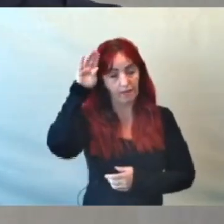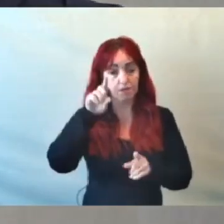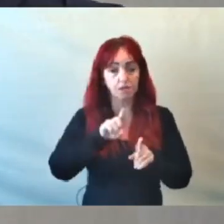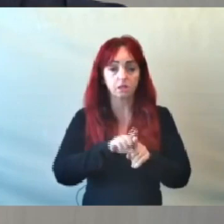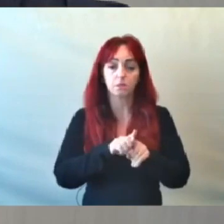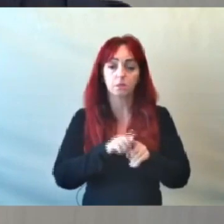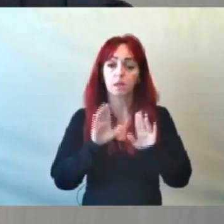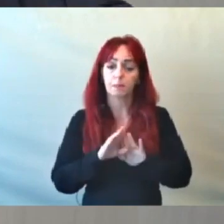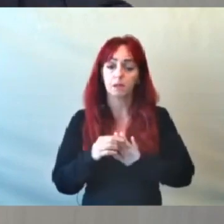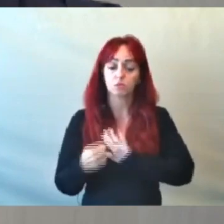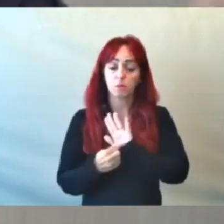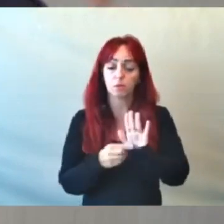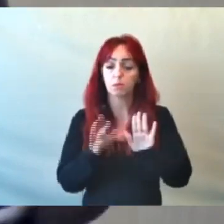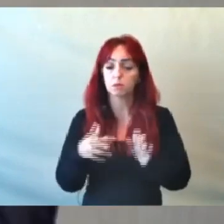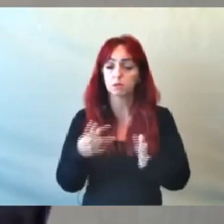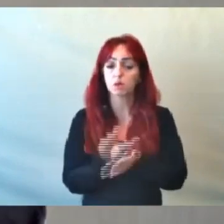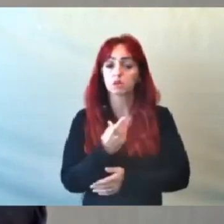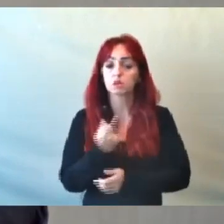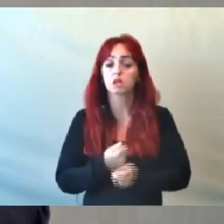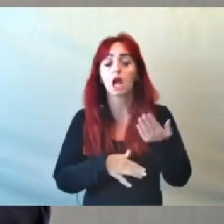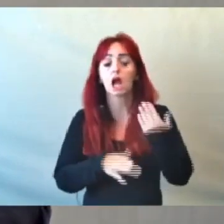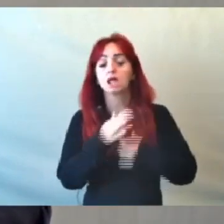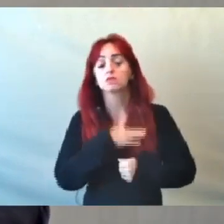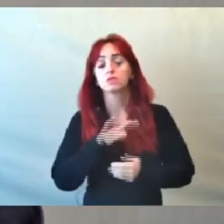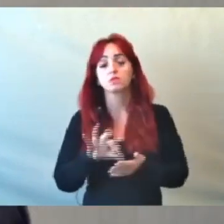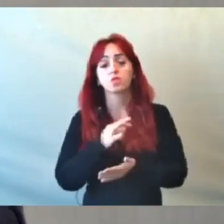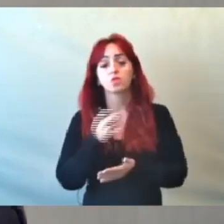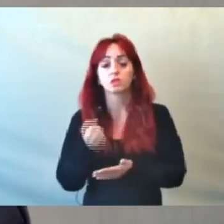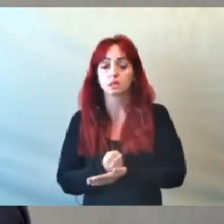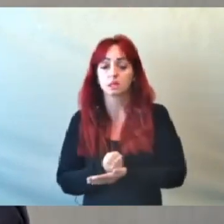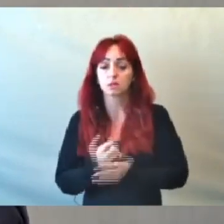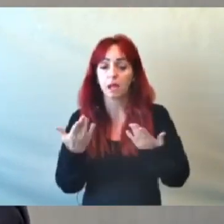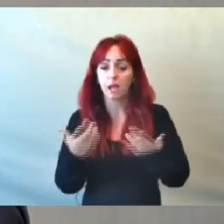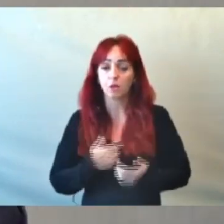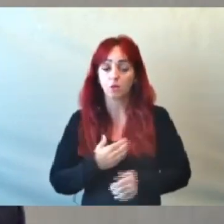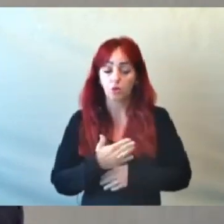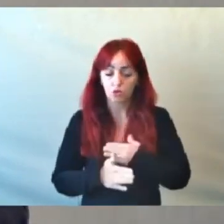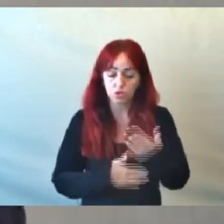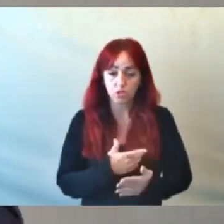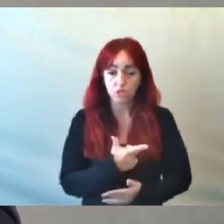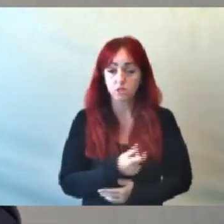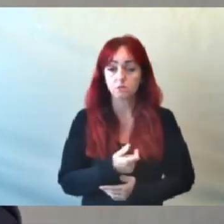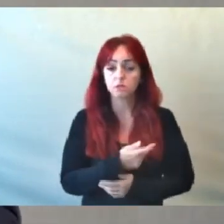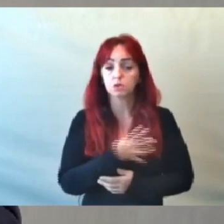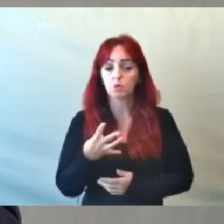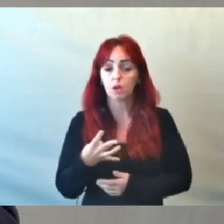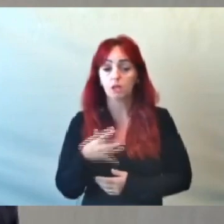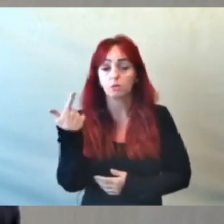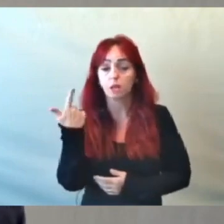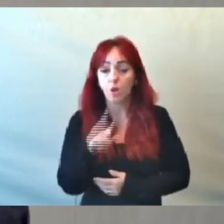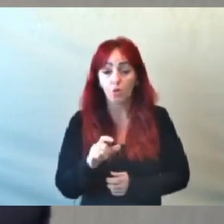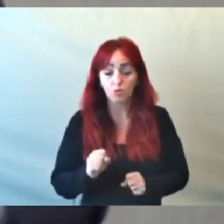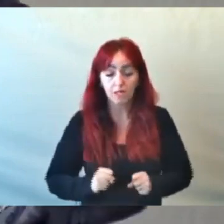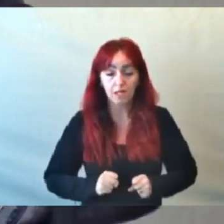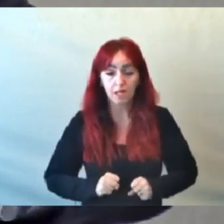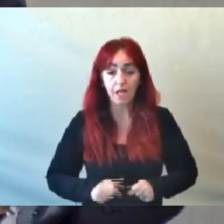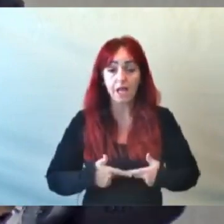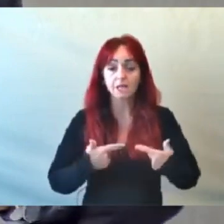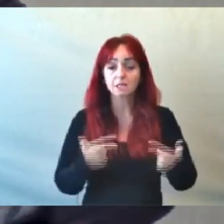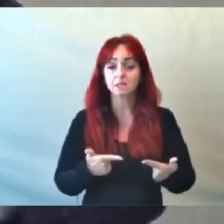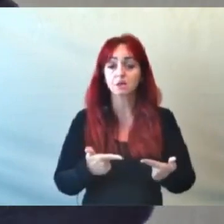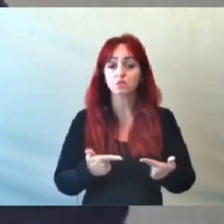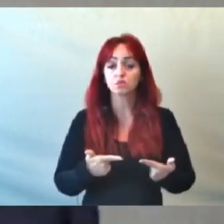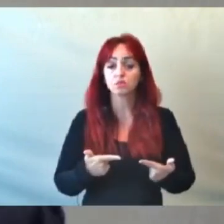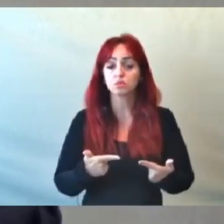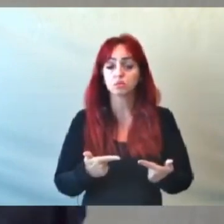contratados. A gente chega agora em 2024 para mais uma ação descoordenada. Uma ação que não